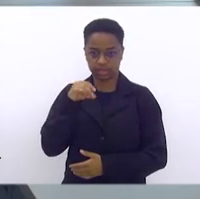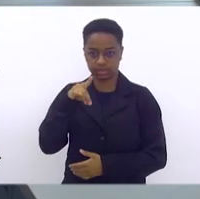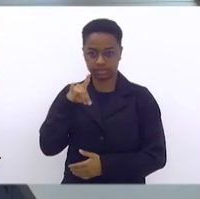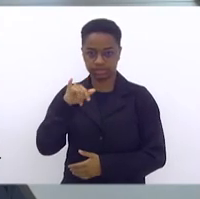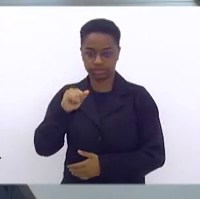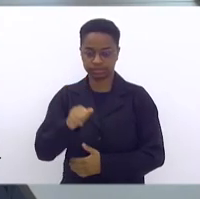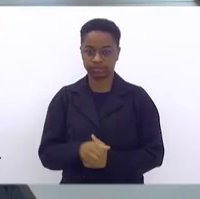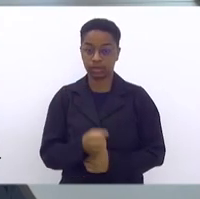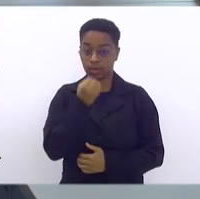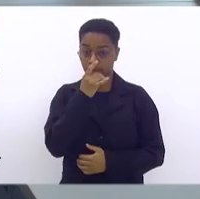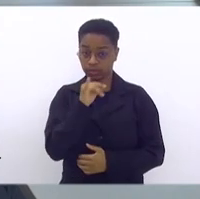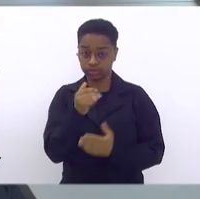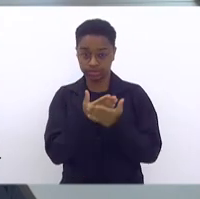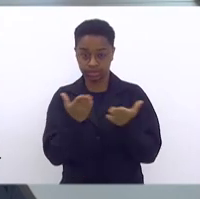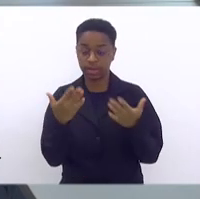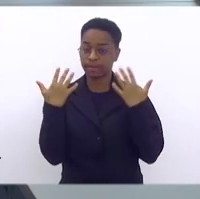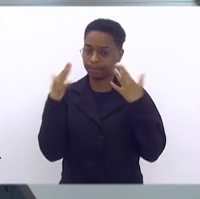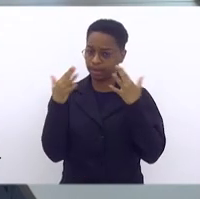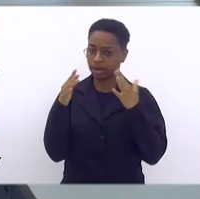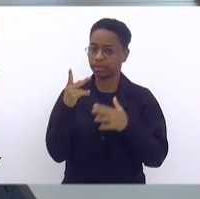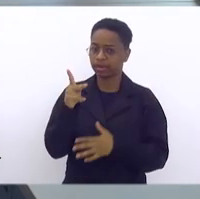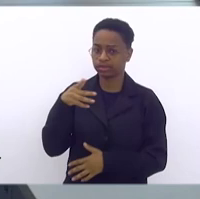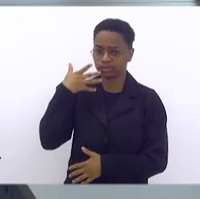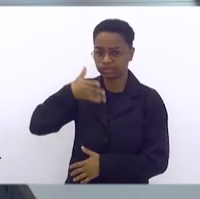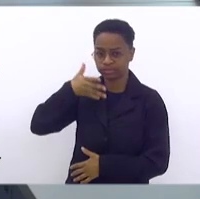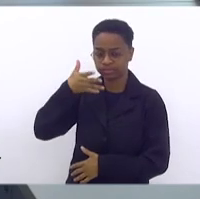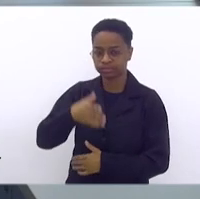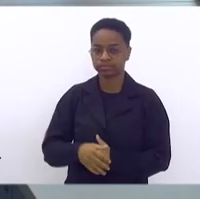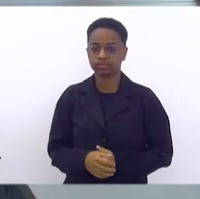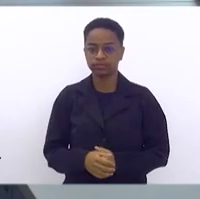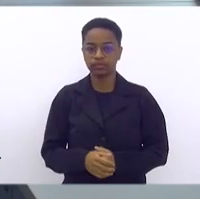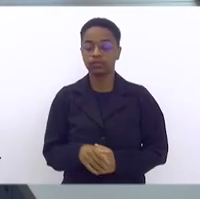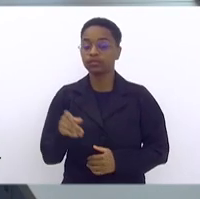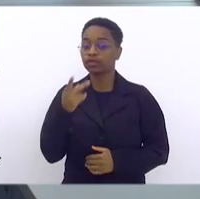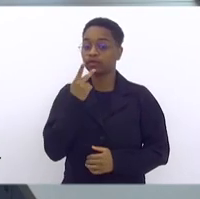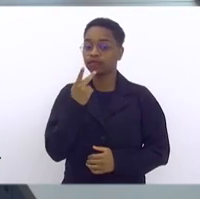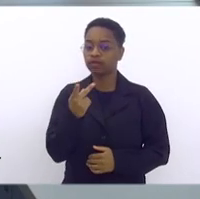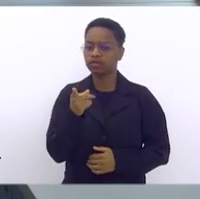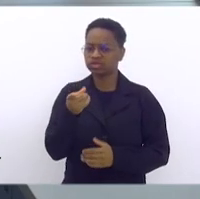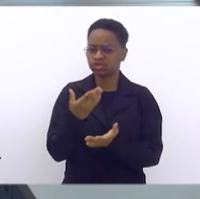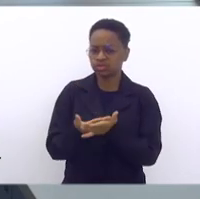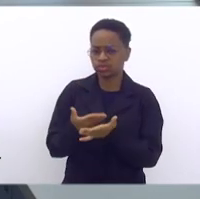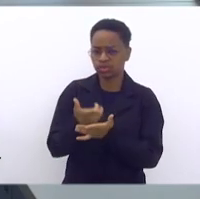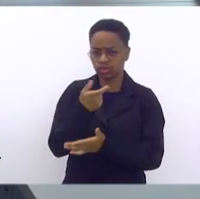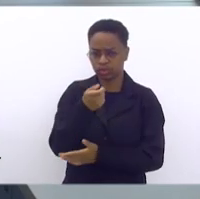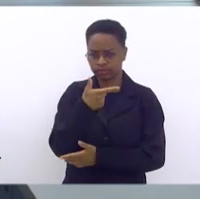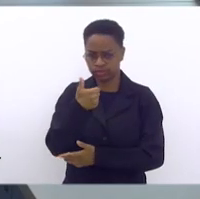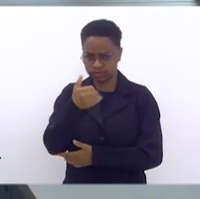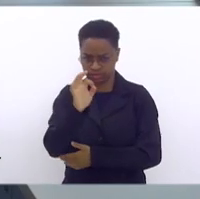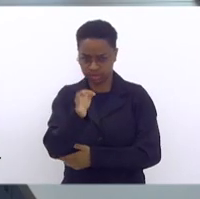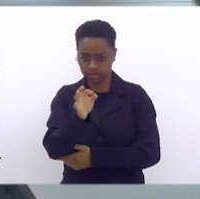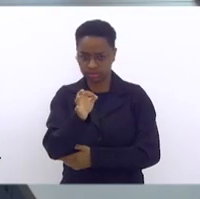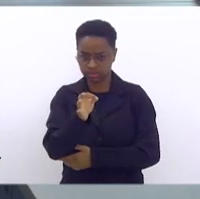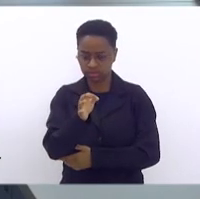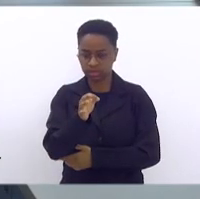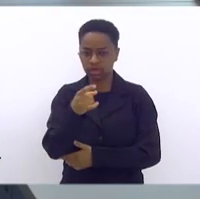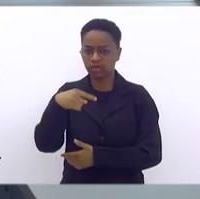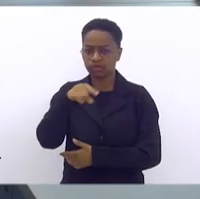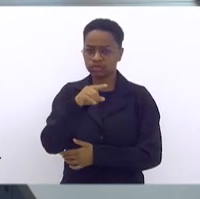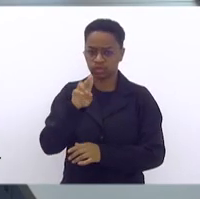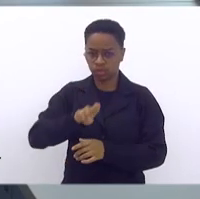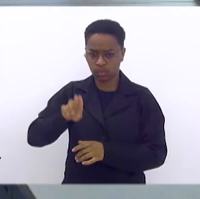Bom dia, Bom Letícia. dia. Parabéns pela explanação. Obrigada. Você falou que seu estudo foi de 2021, correto? Vocês Correto. pegaram o